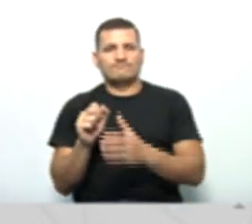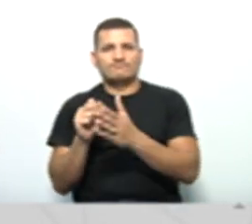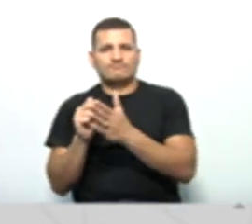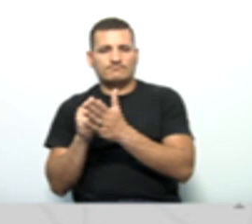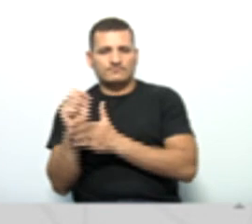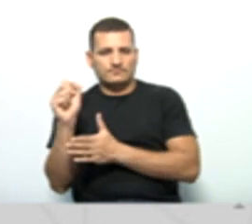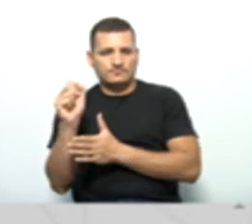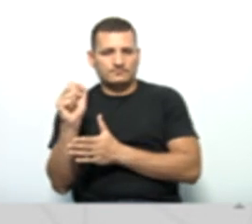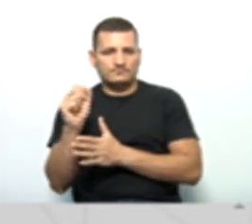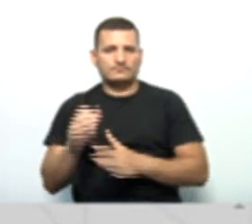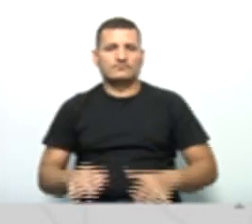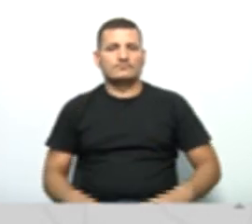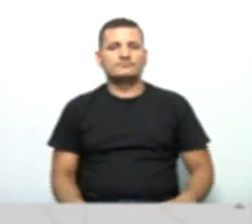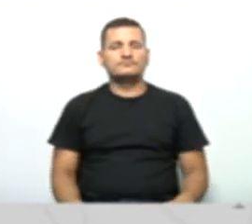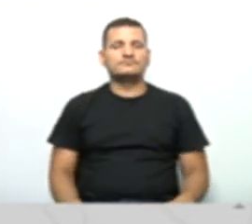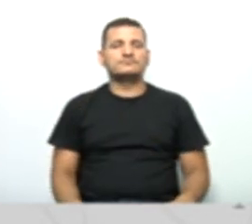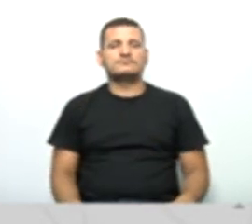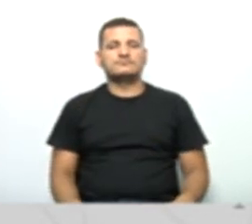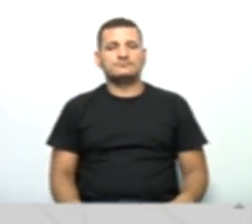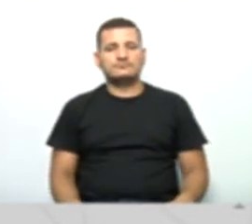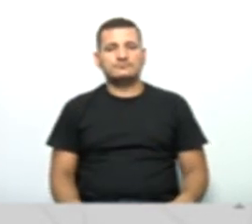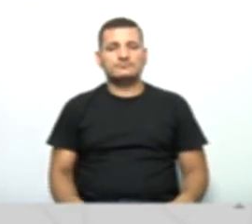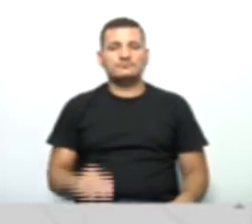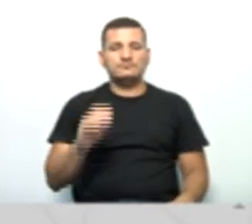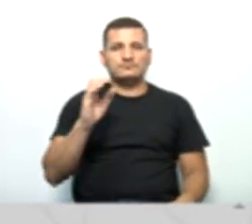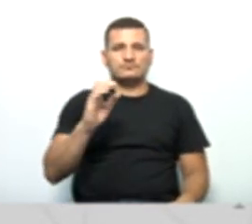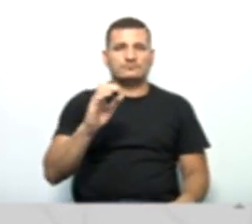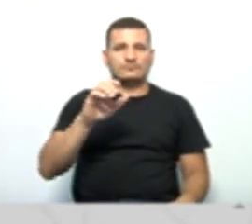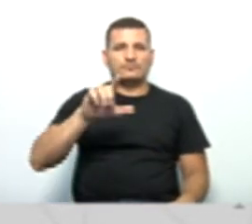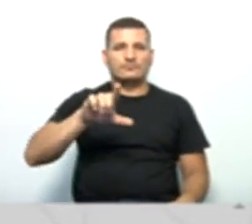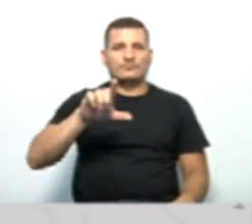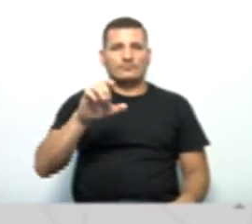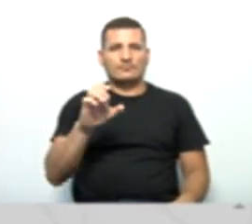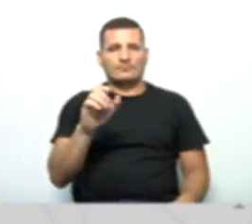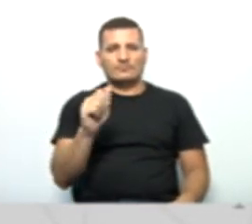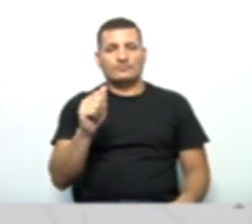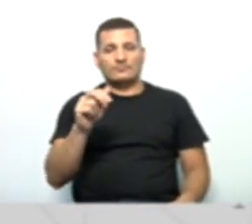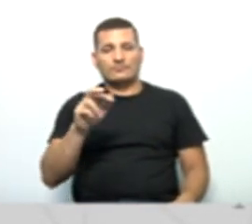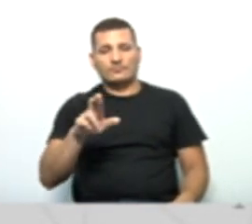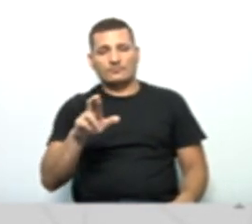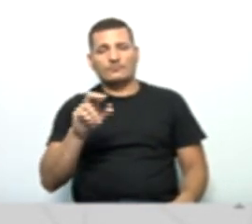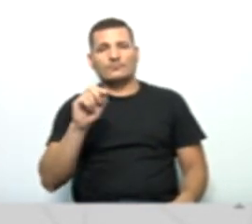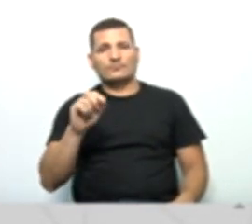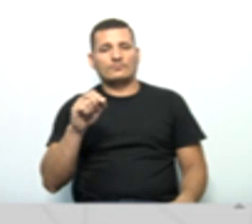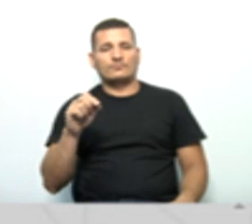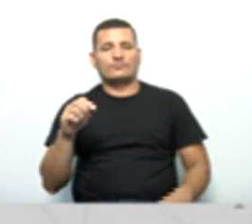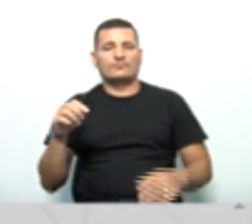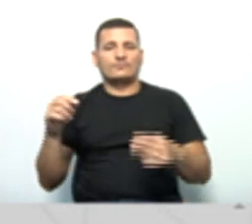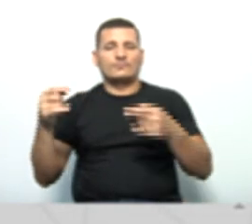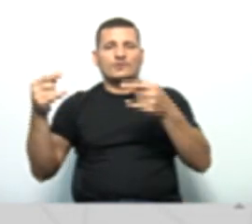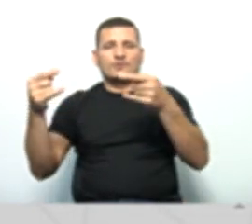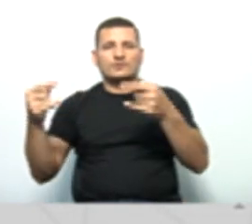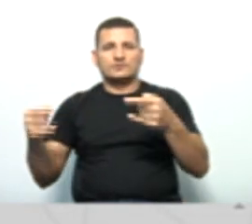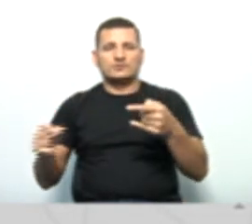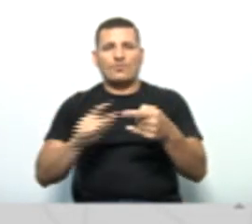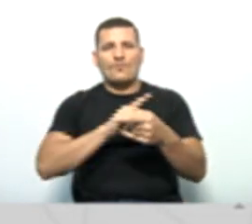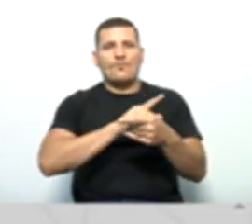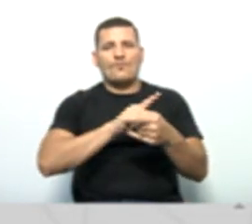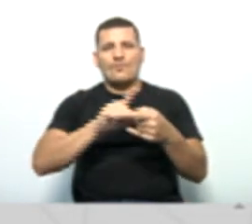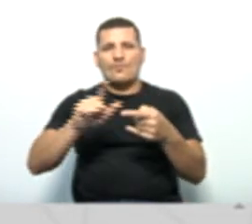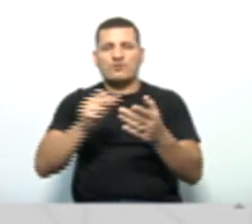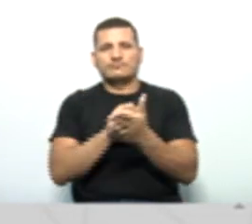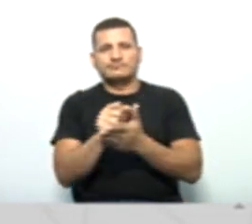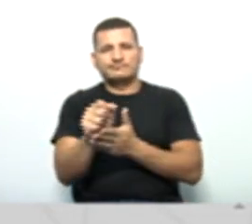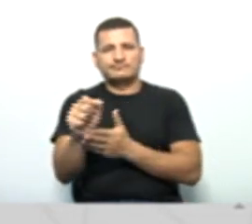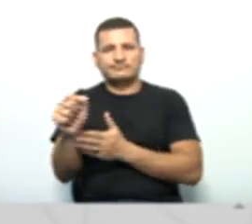no 7, Cacoal. Aqui o Clay, o que o Clay vai fazer? Ele limpa a lista, apagando todos os elementos. E